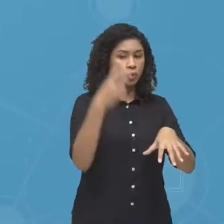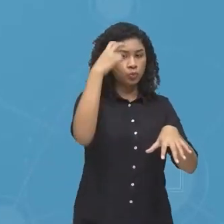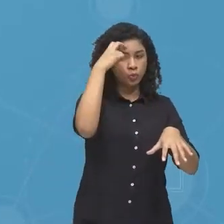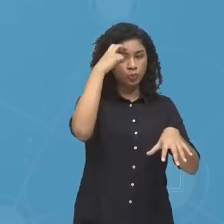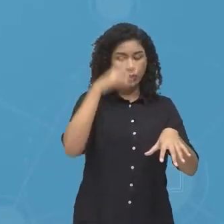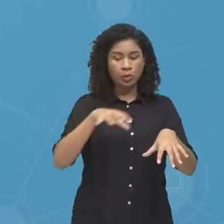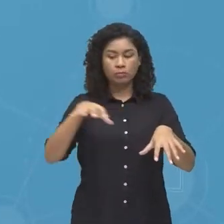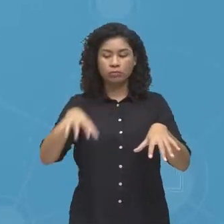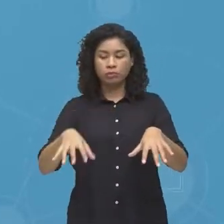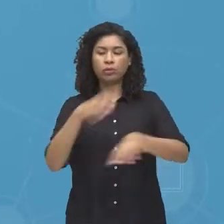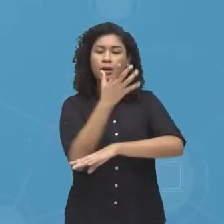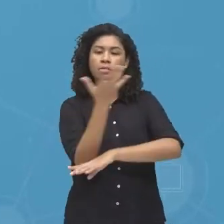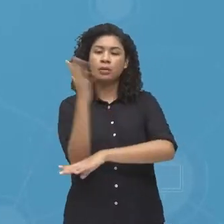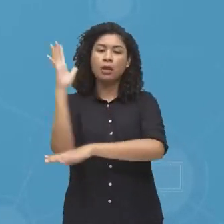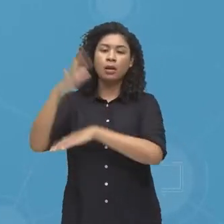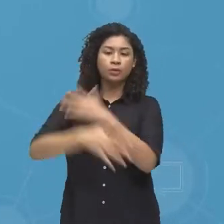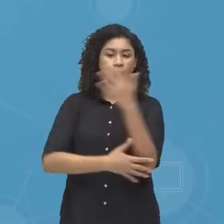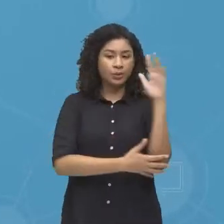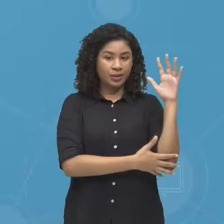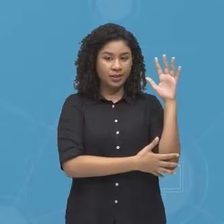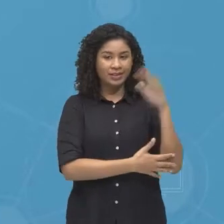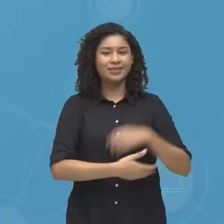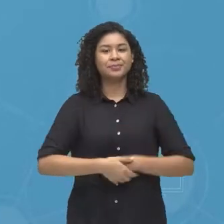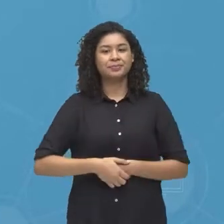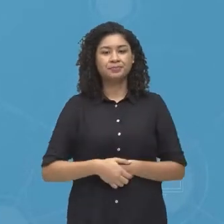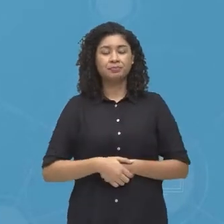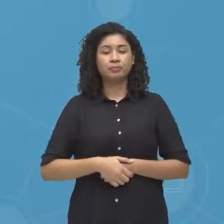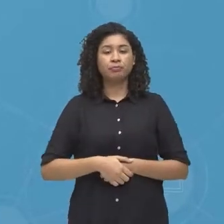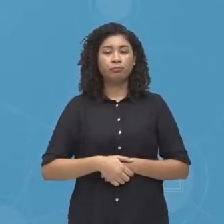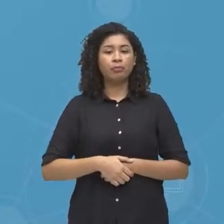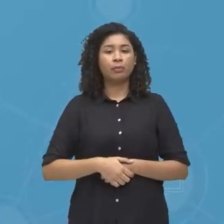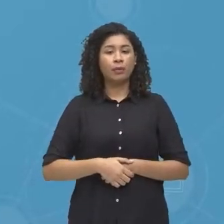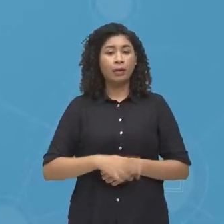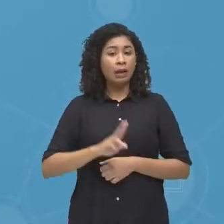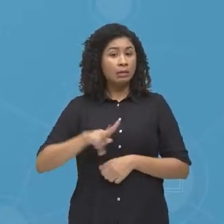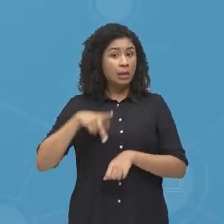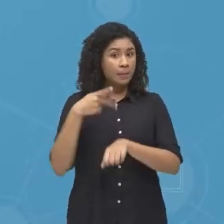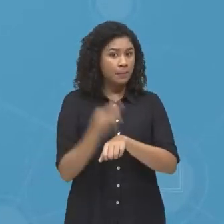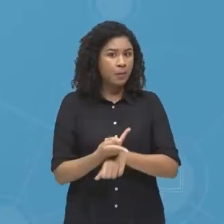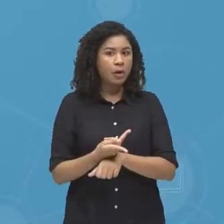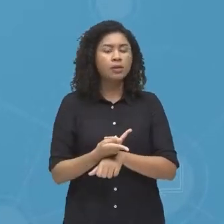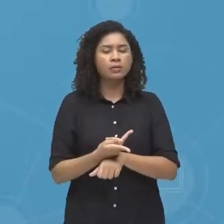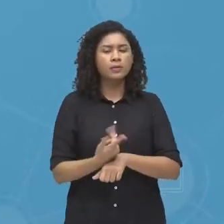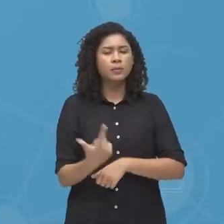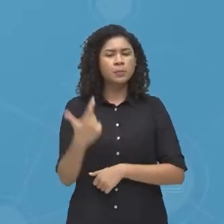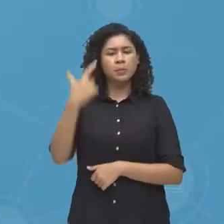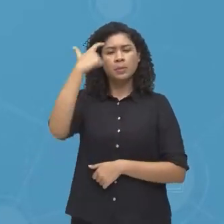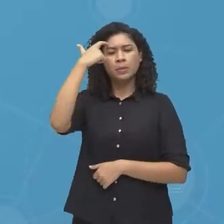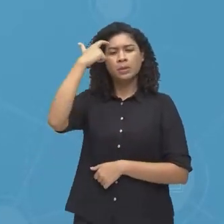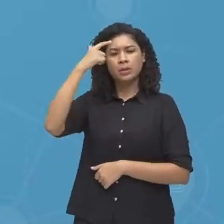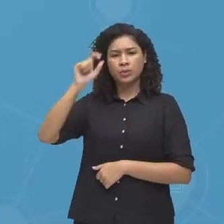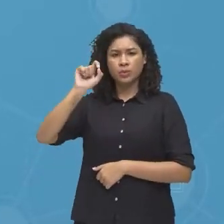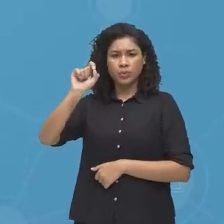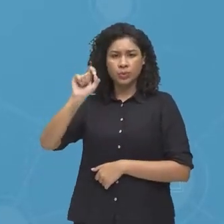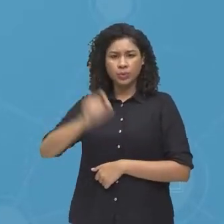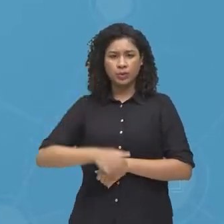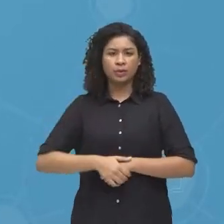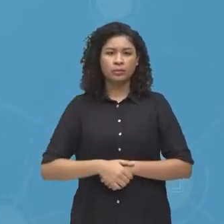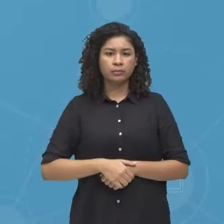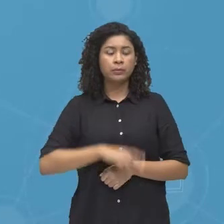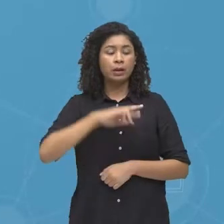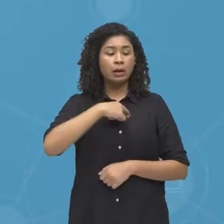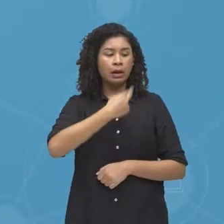desta aula sobre de que maneira que a religião é parte do fenômeno